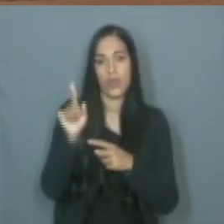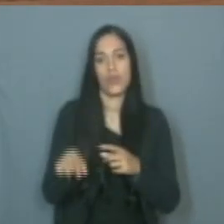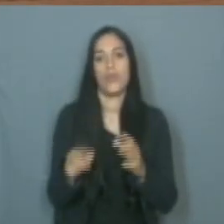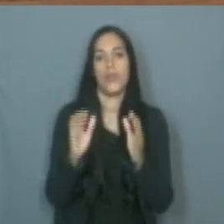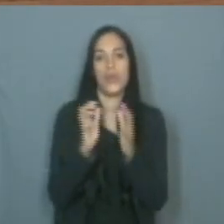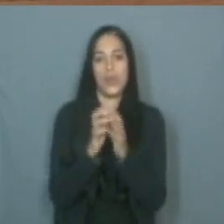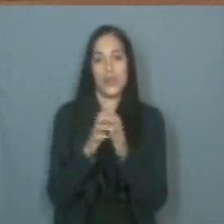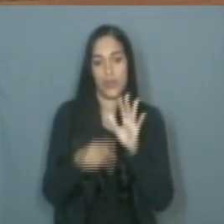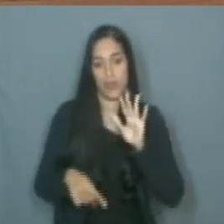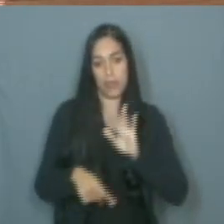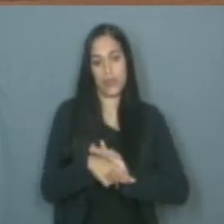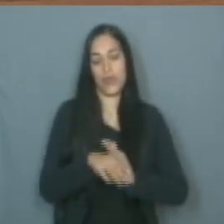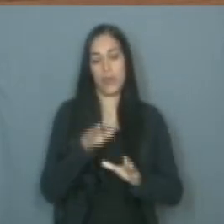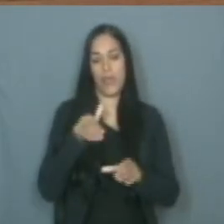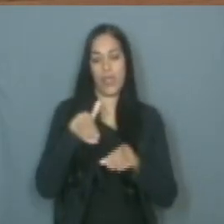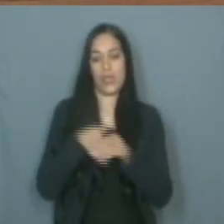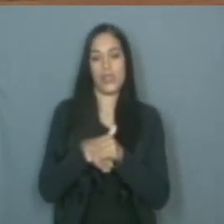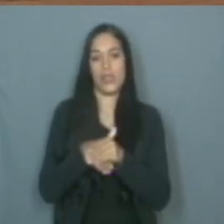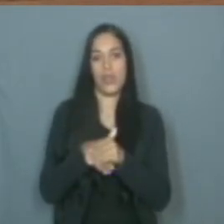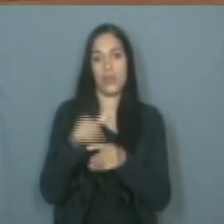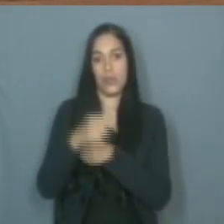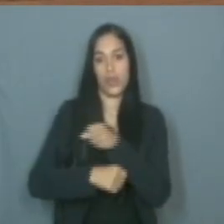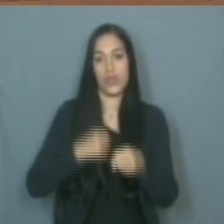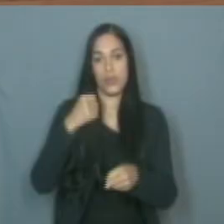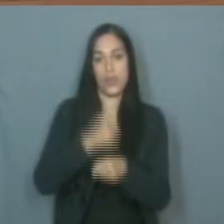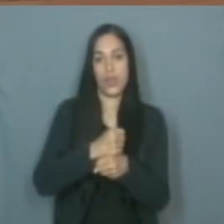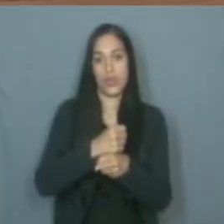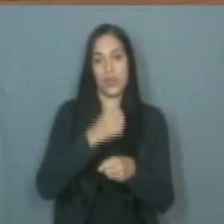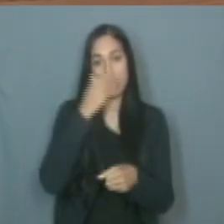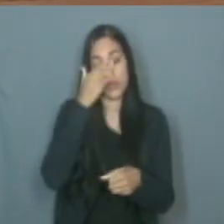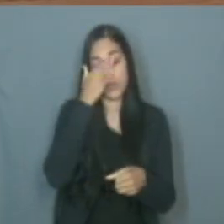com o próprio ego ou com a eleição que vem o ano que vem.